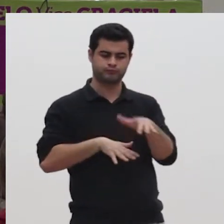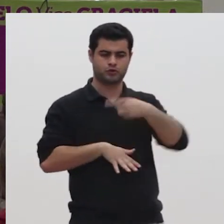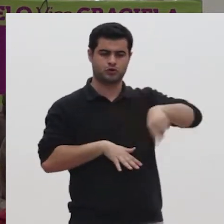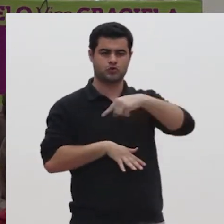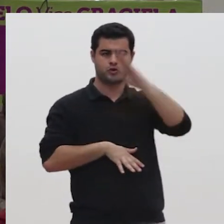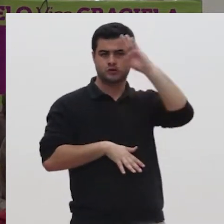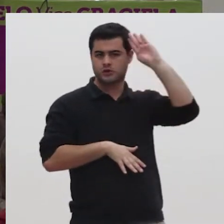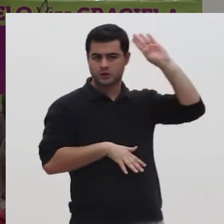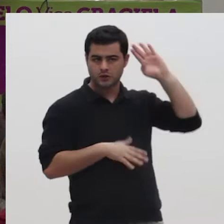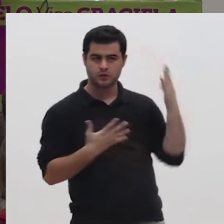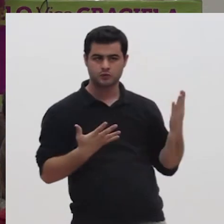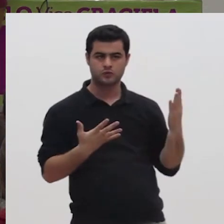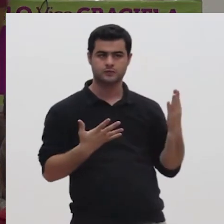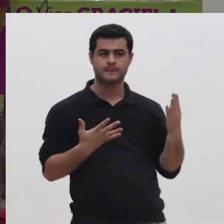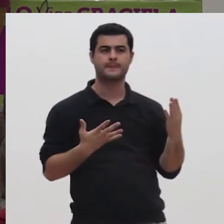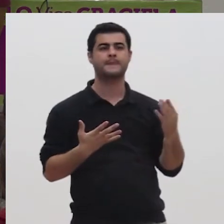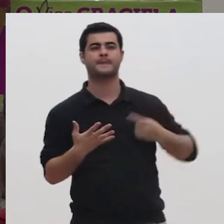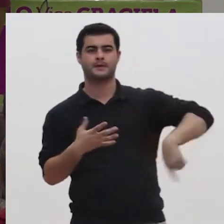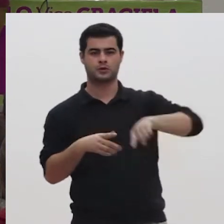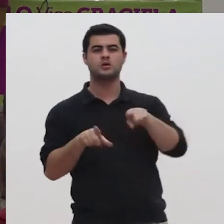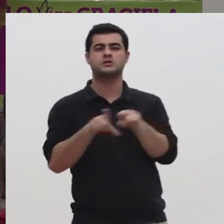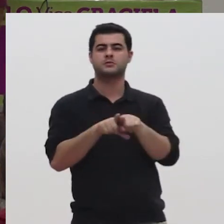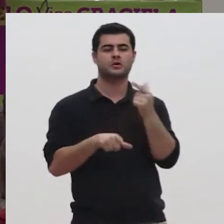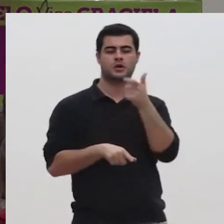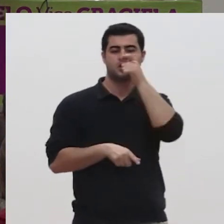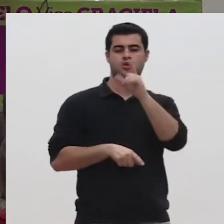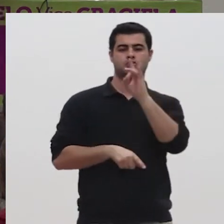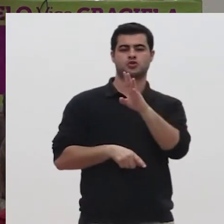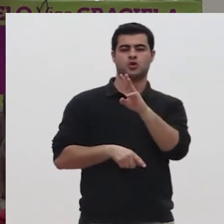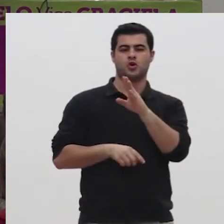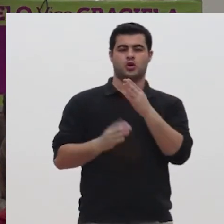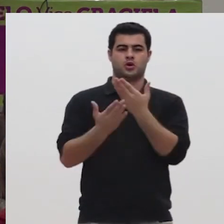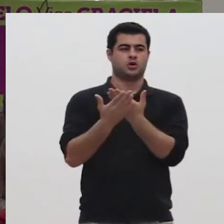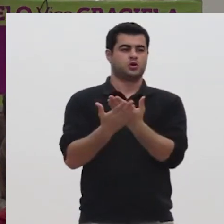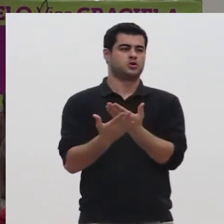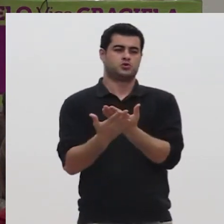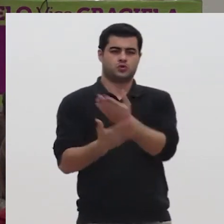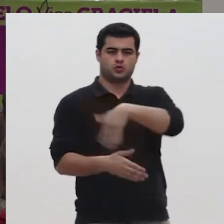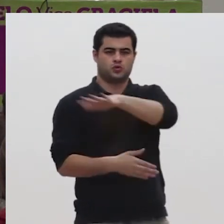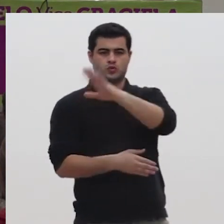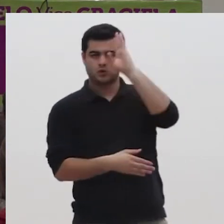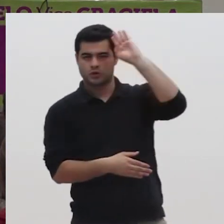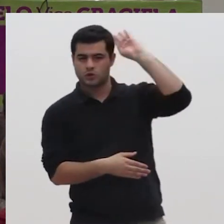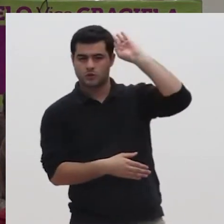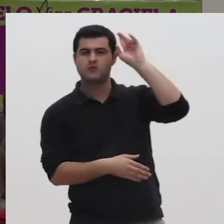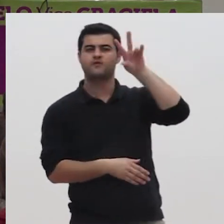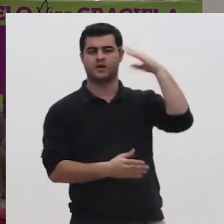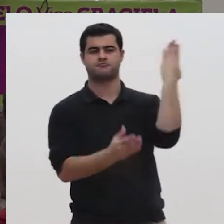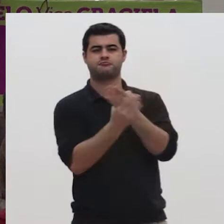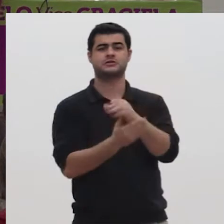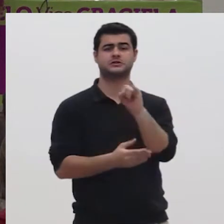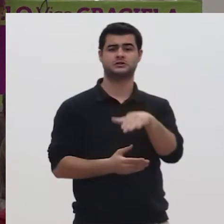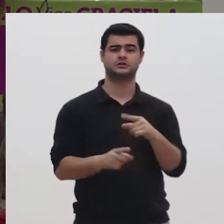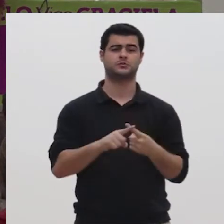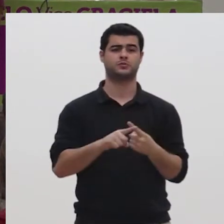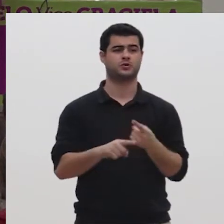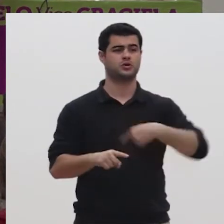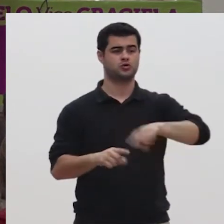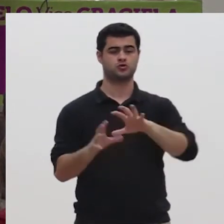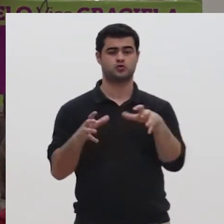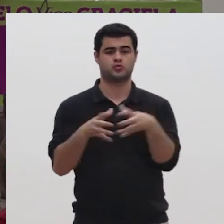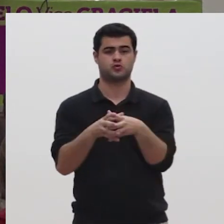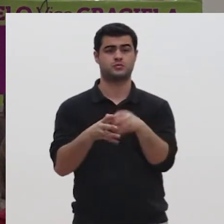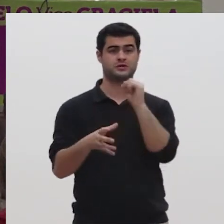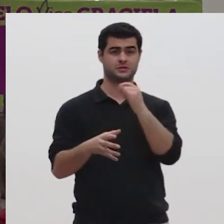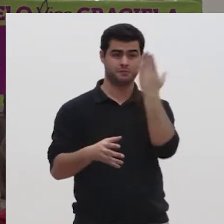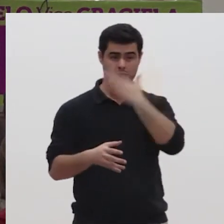reitoria ela não está aqui para atender interesse de estudante, eles vão processar sim, porque é esse o histórico que a gente tem dentro do movimento estudantil. Se